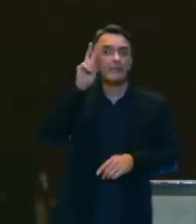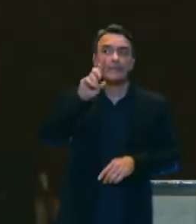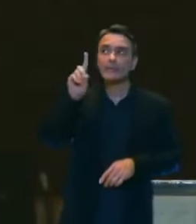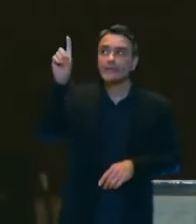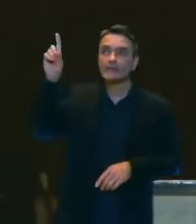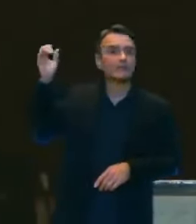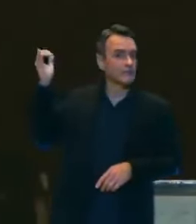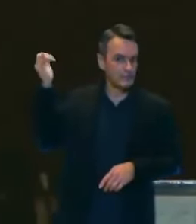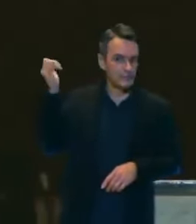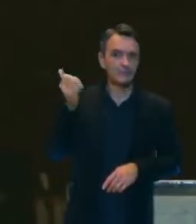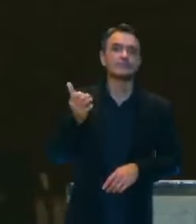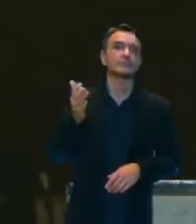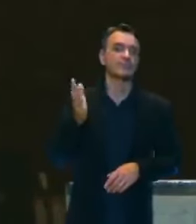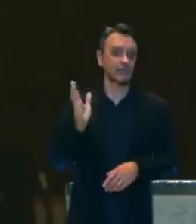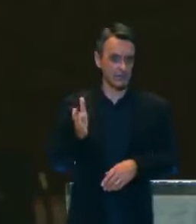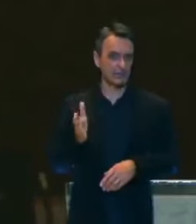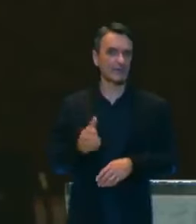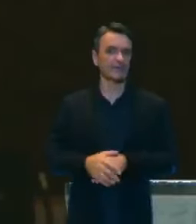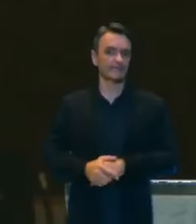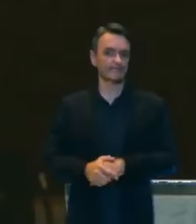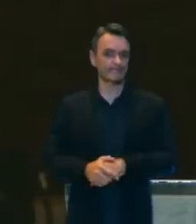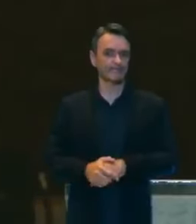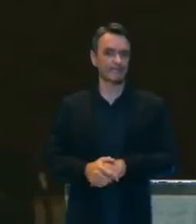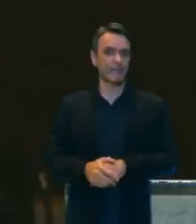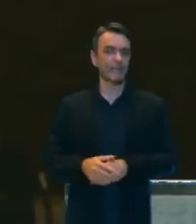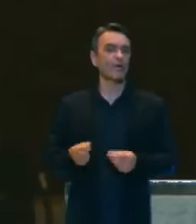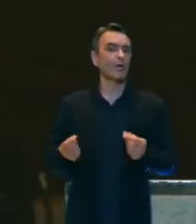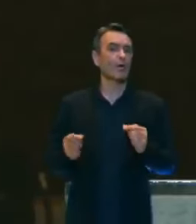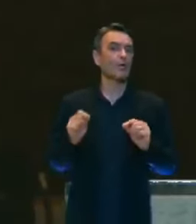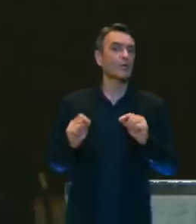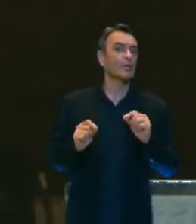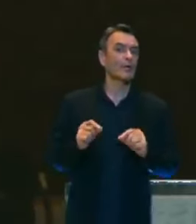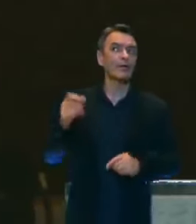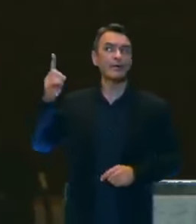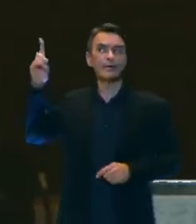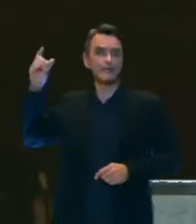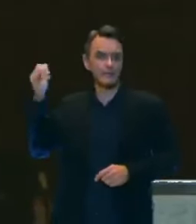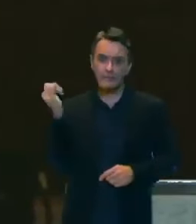te disse, o que ele falou para você.